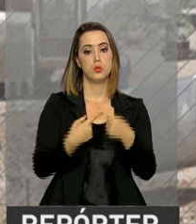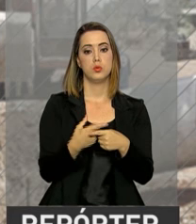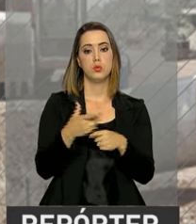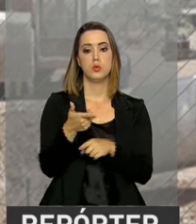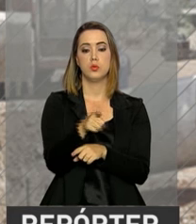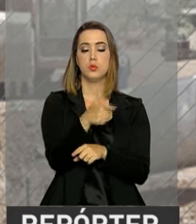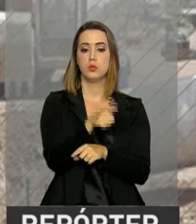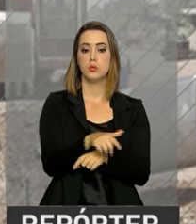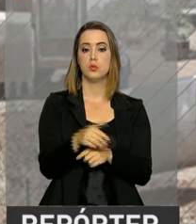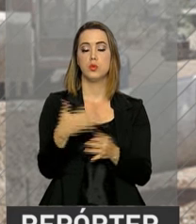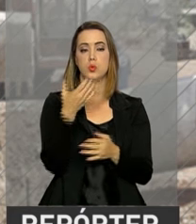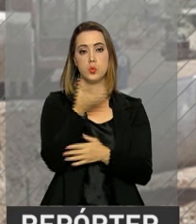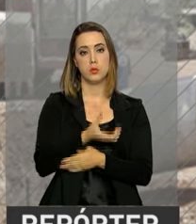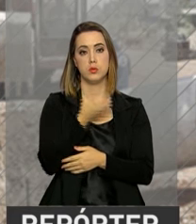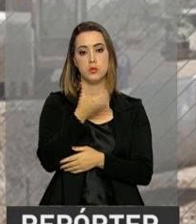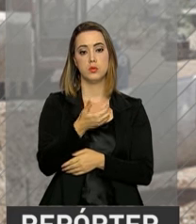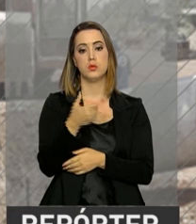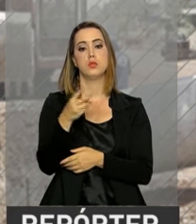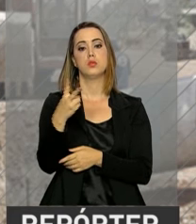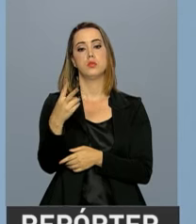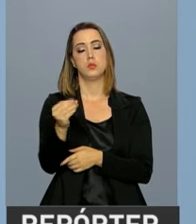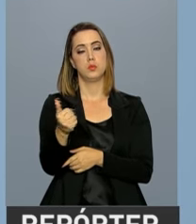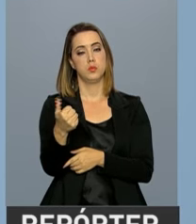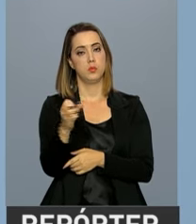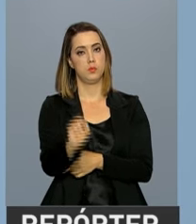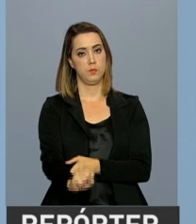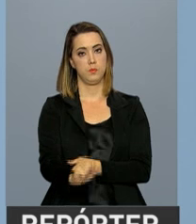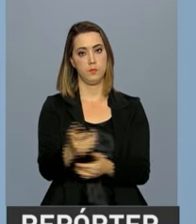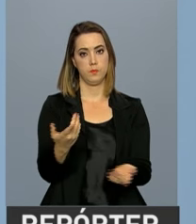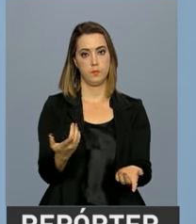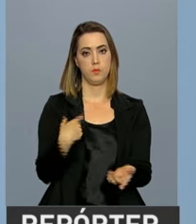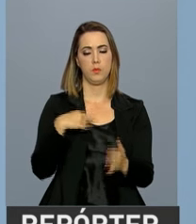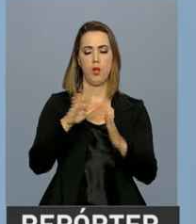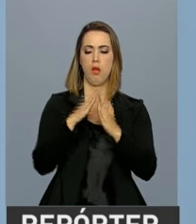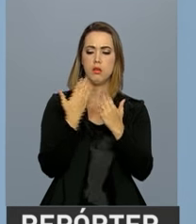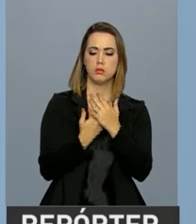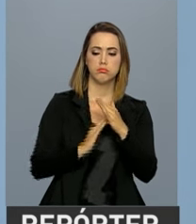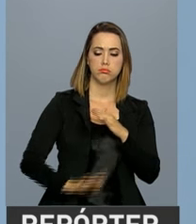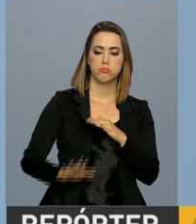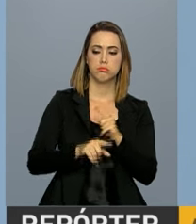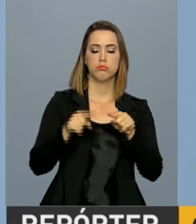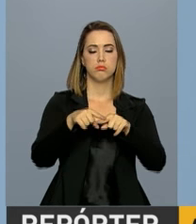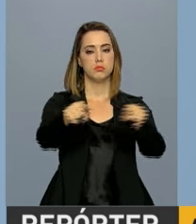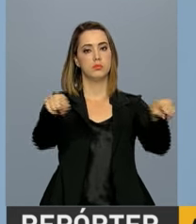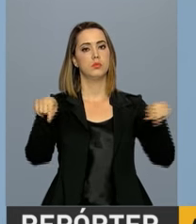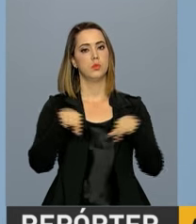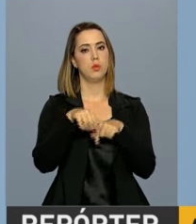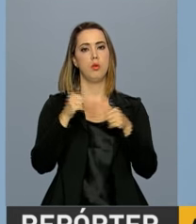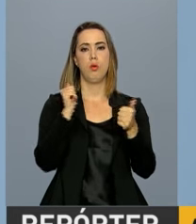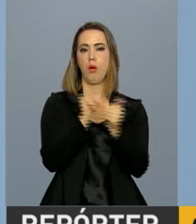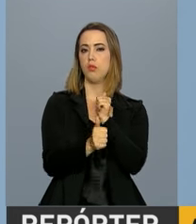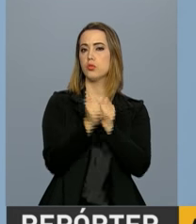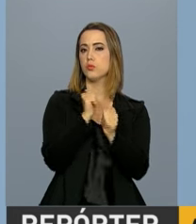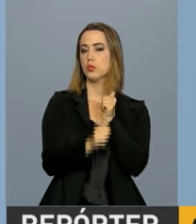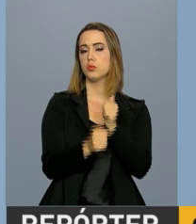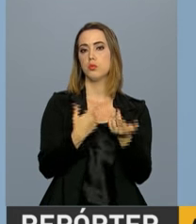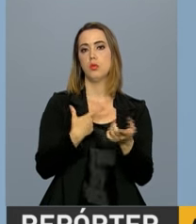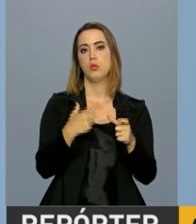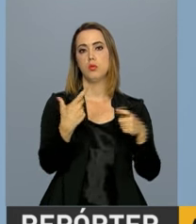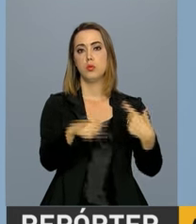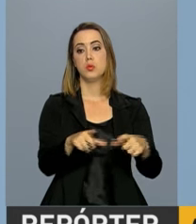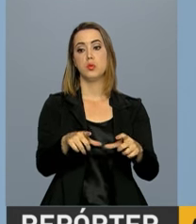ser finalizadas até dezembro de 2018. São obras de creche, quadra, são obras em